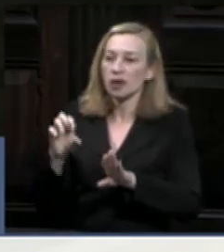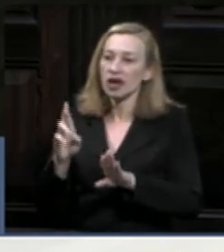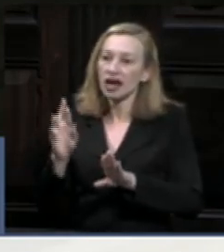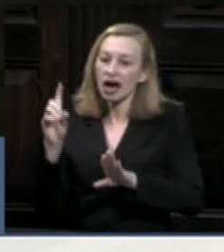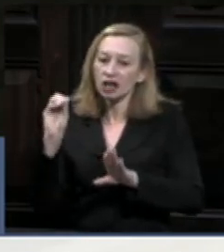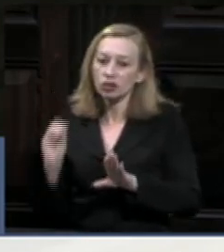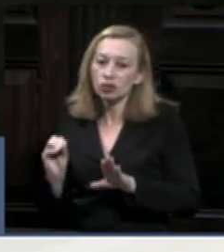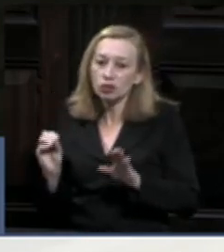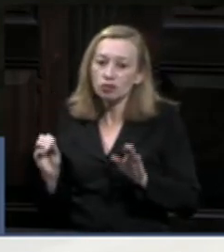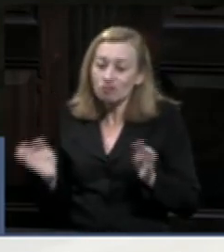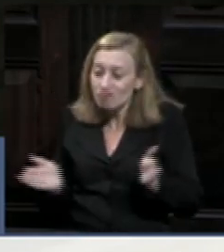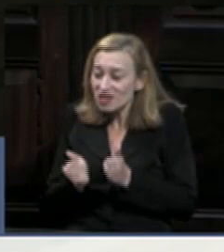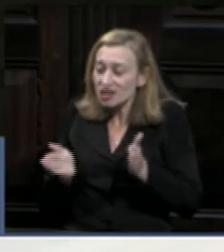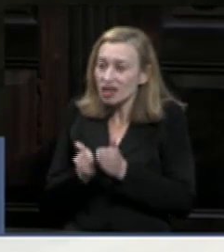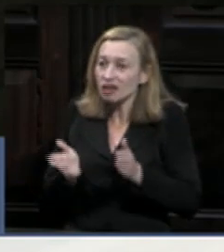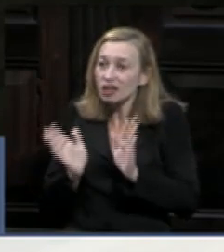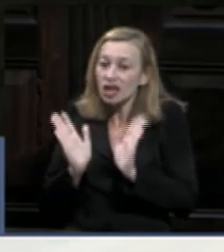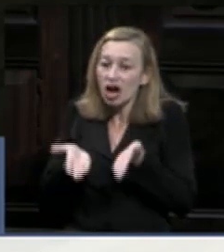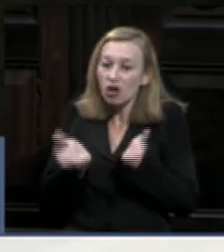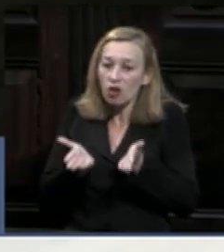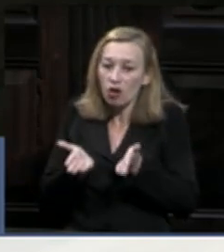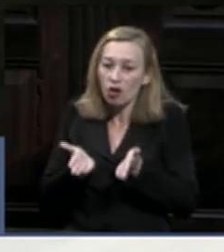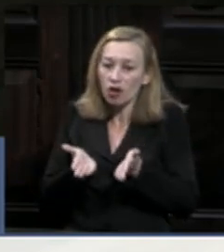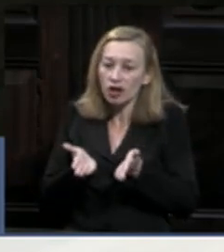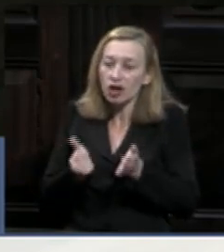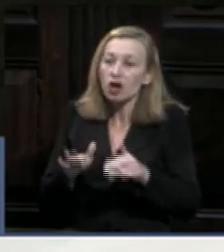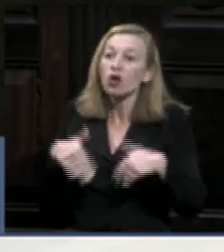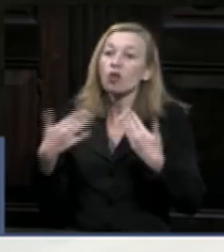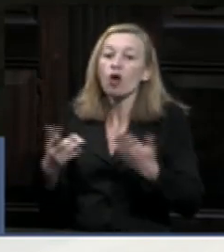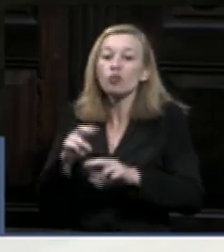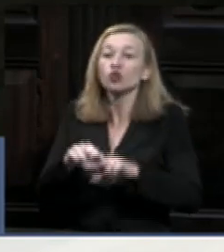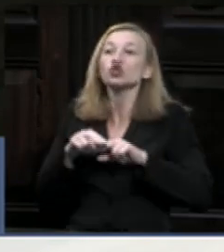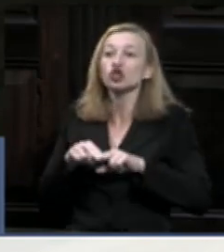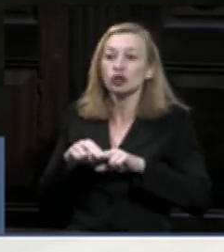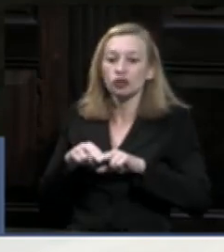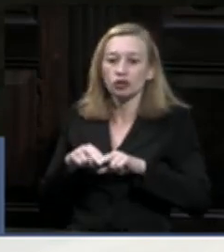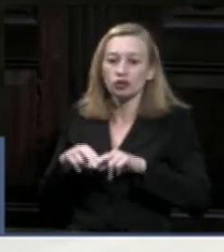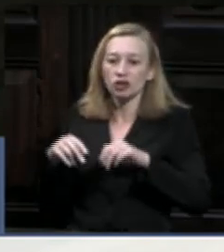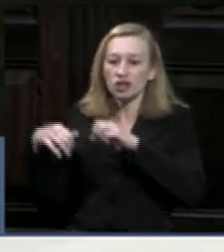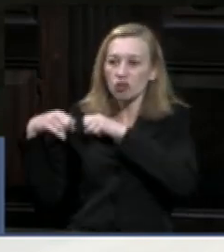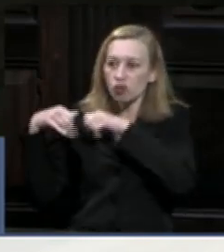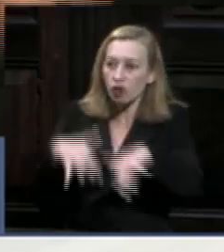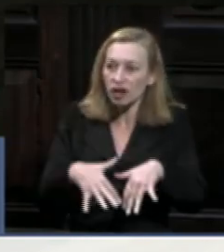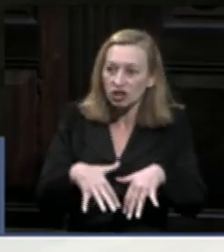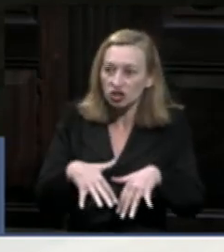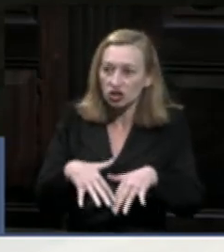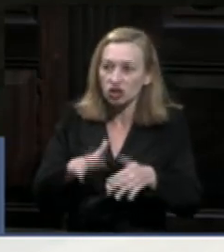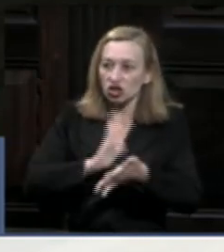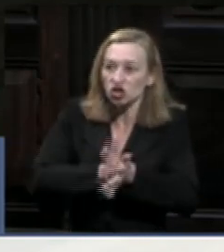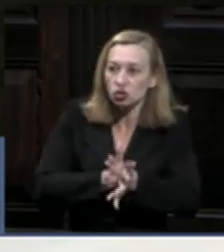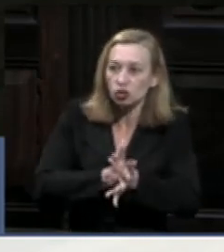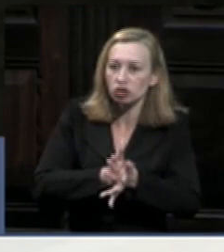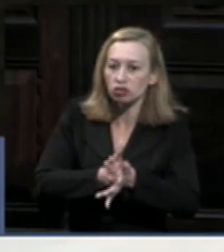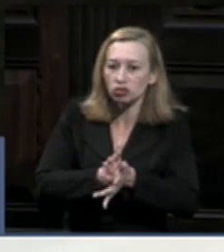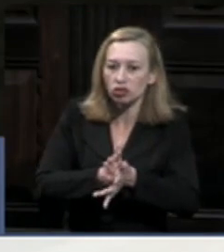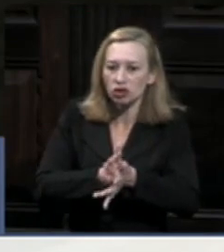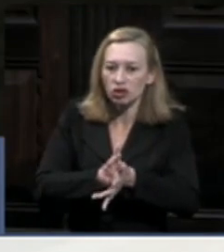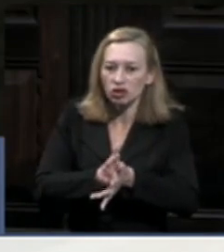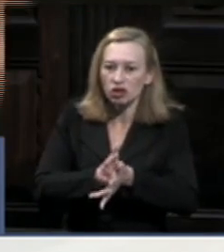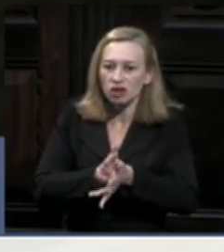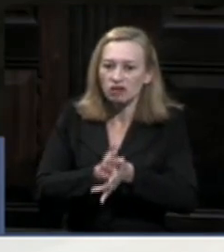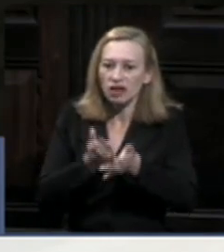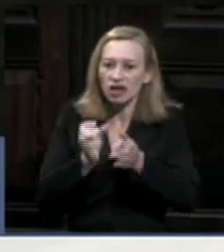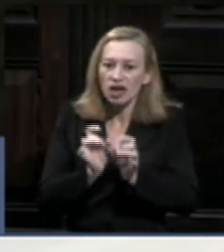agora é passar porque por qual situação vai ser invadido vai ser depredado vai ficar